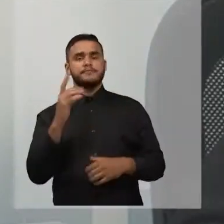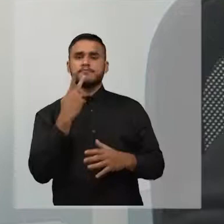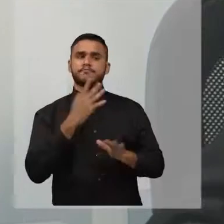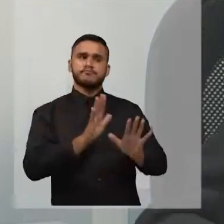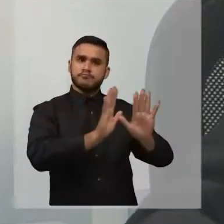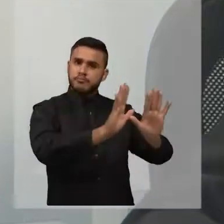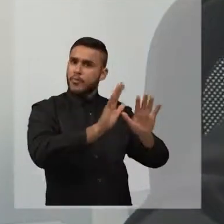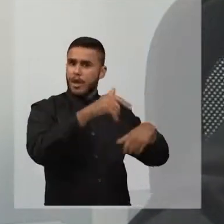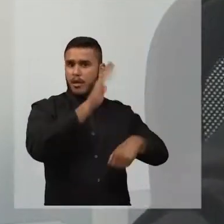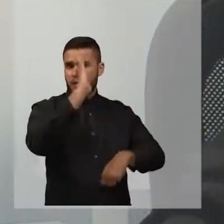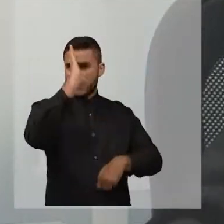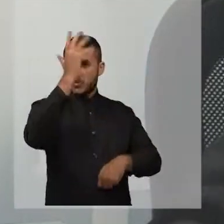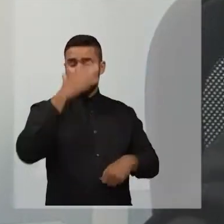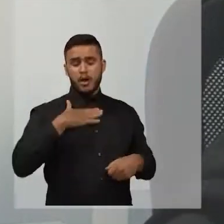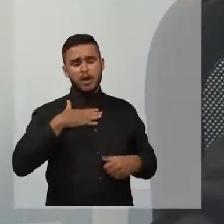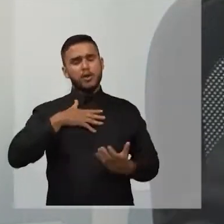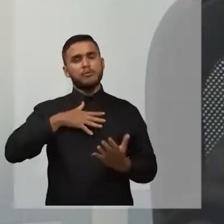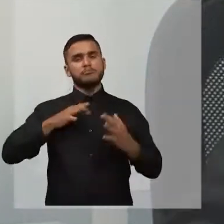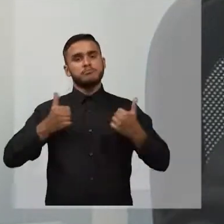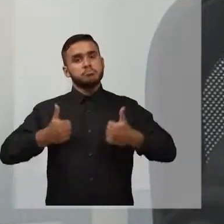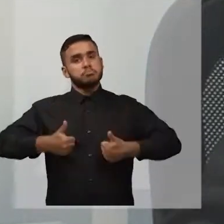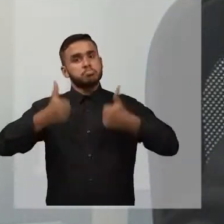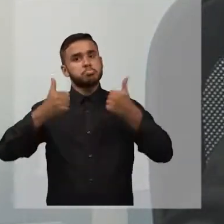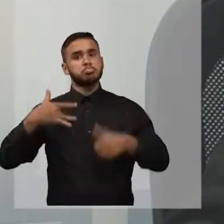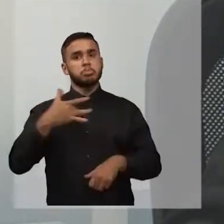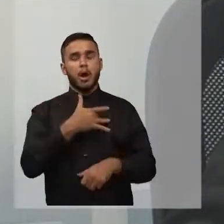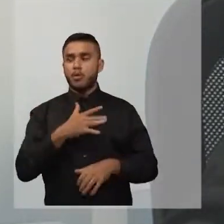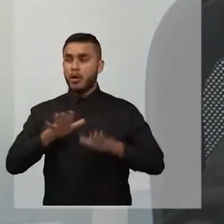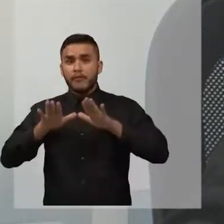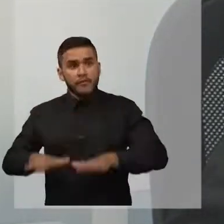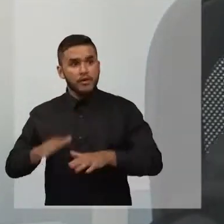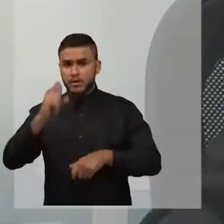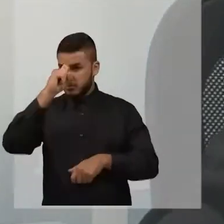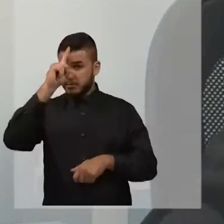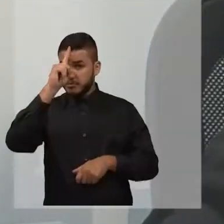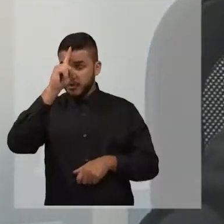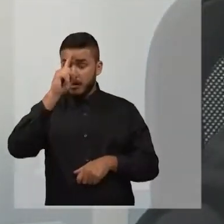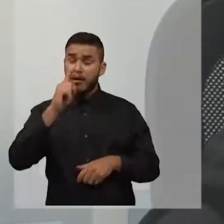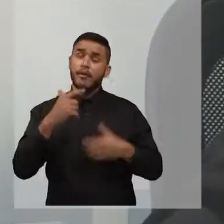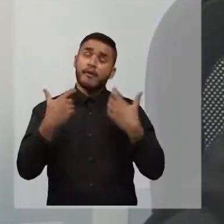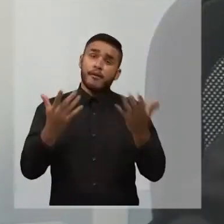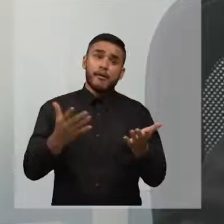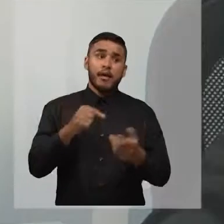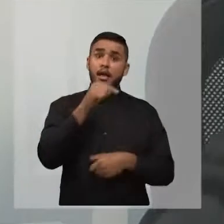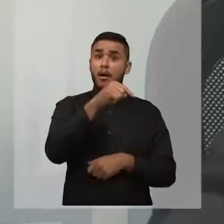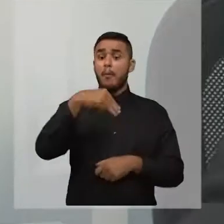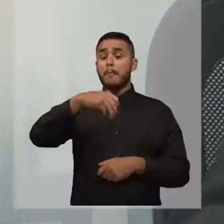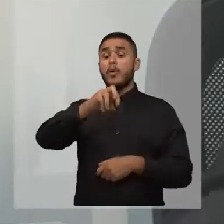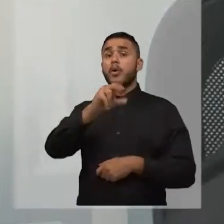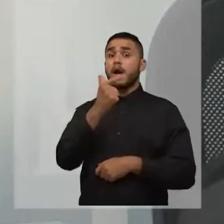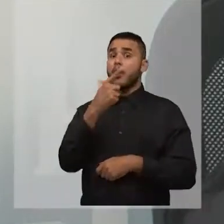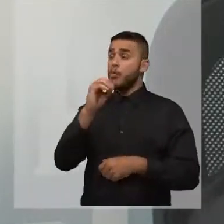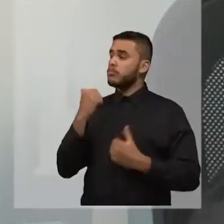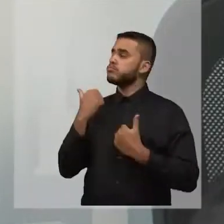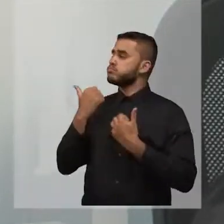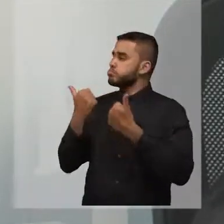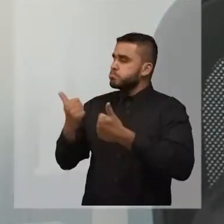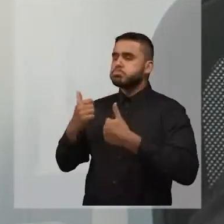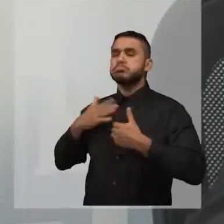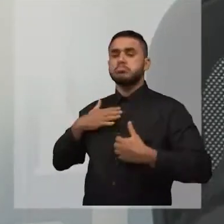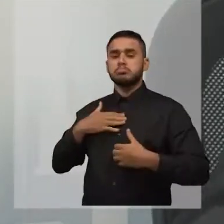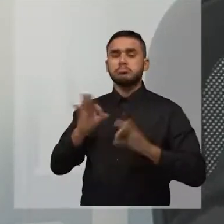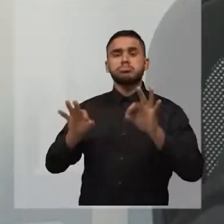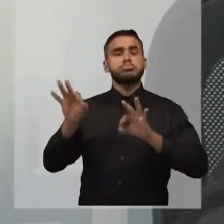teria afastado o Bebiano até as investigações ser finalizadas e, quando o presidente voltasse gozando de